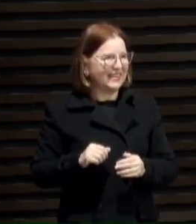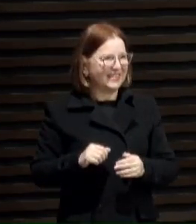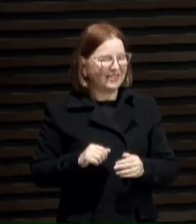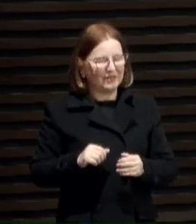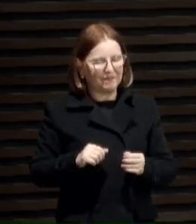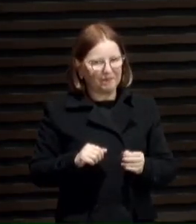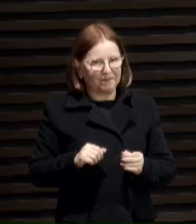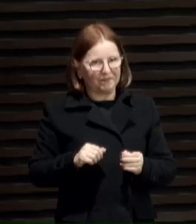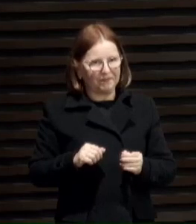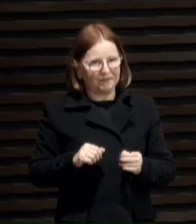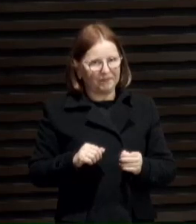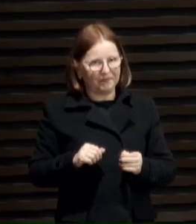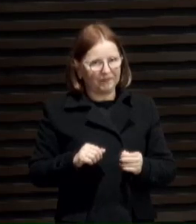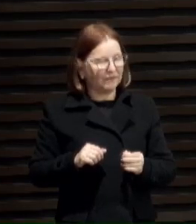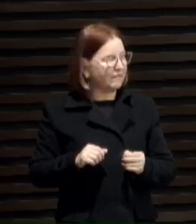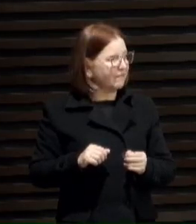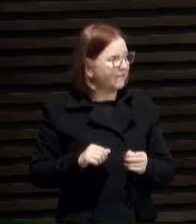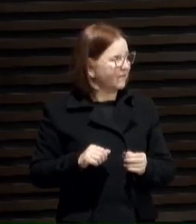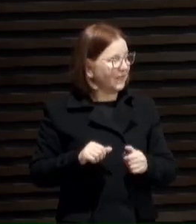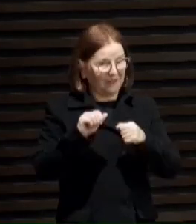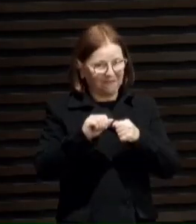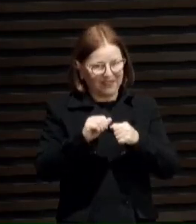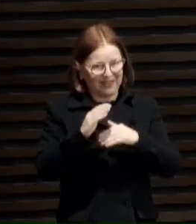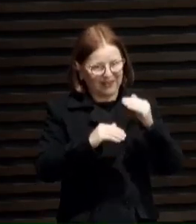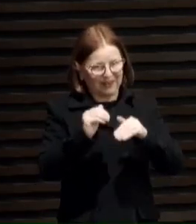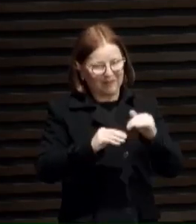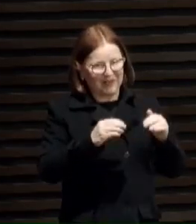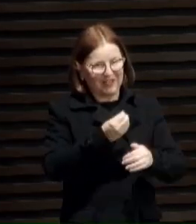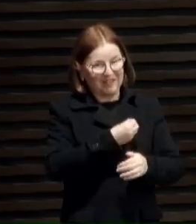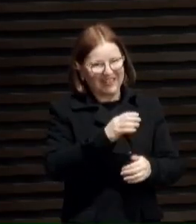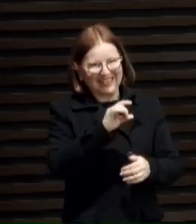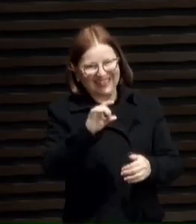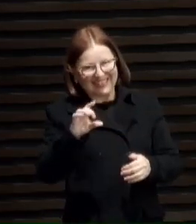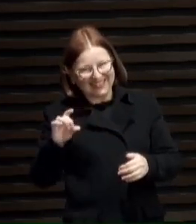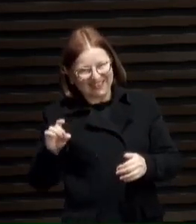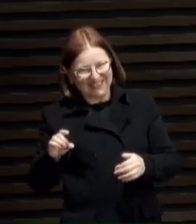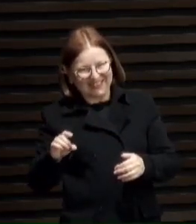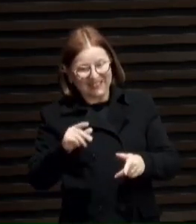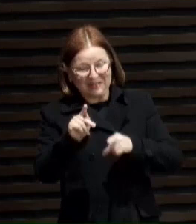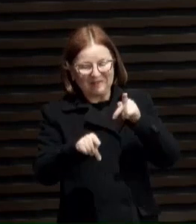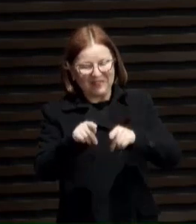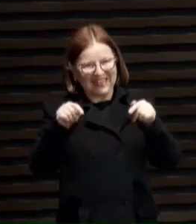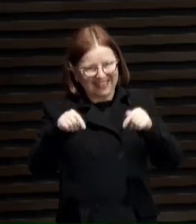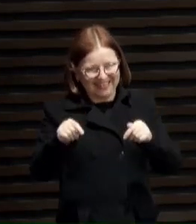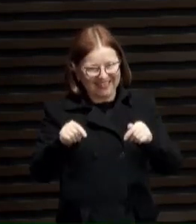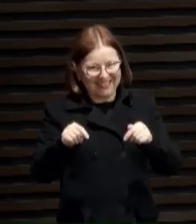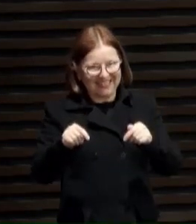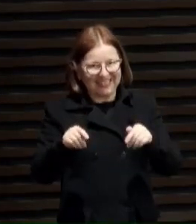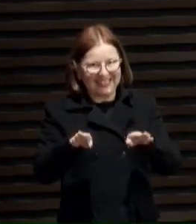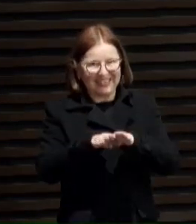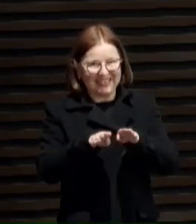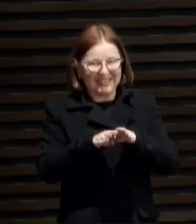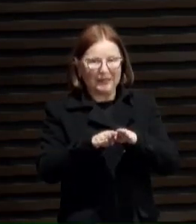Senhor Jesus faça essa obra na vida de cada um dos que estão aqui e daqueles que ainda estão nos ouvindo